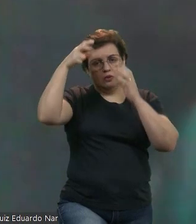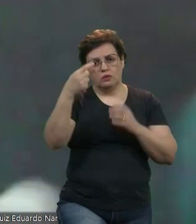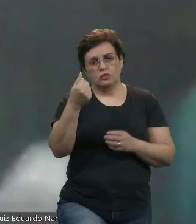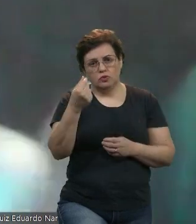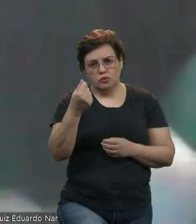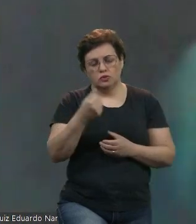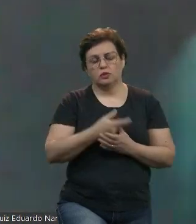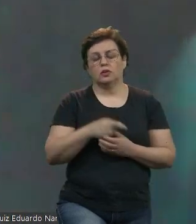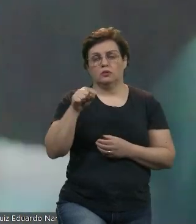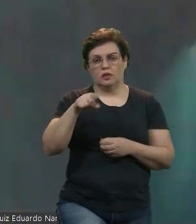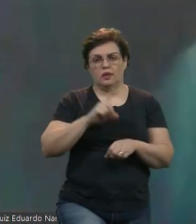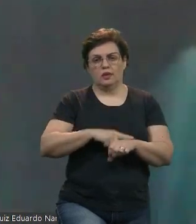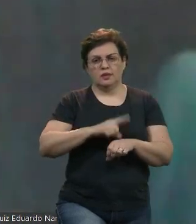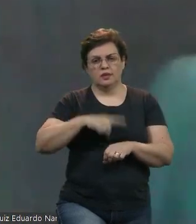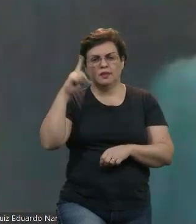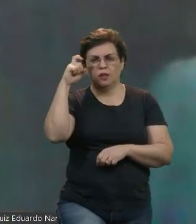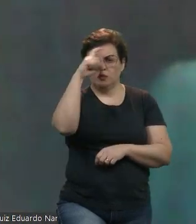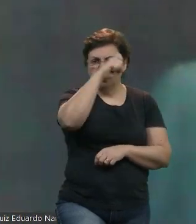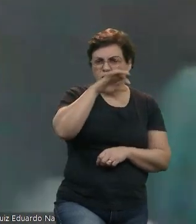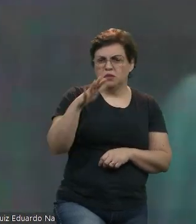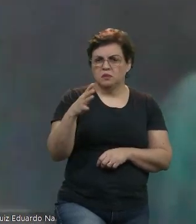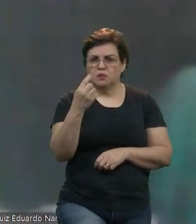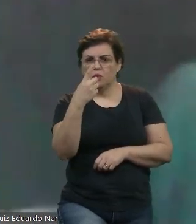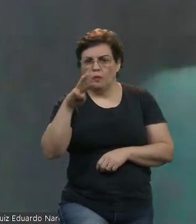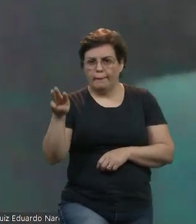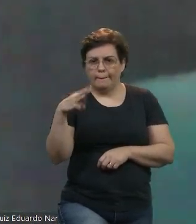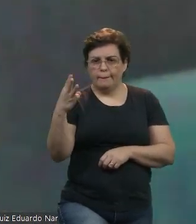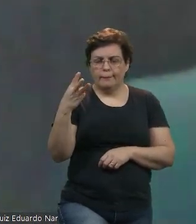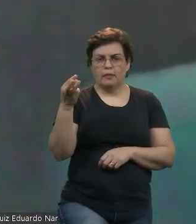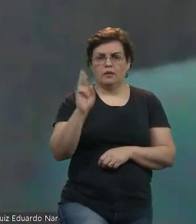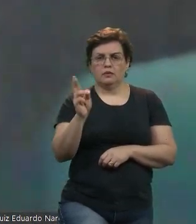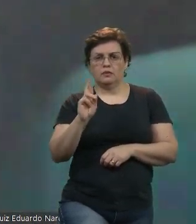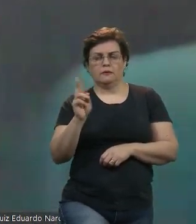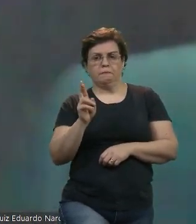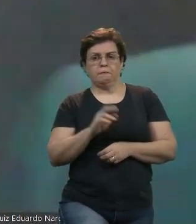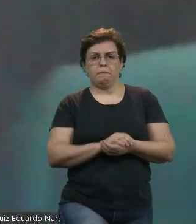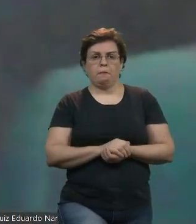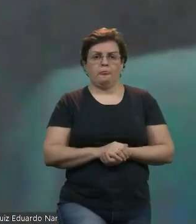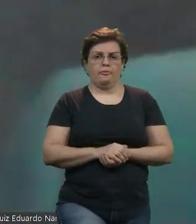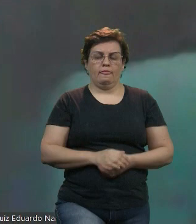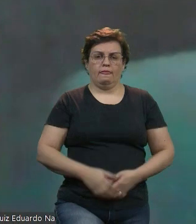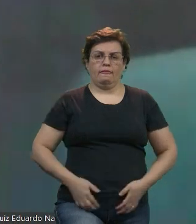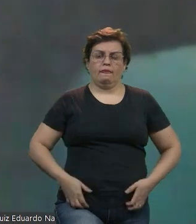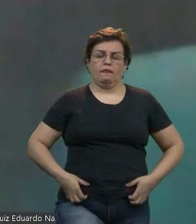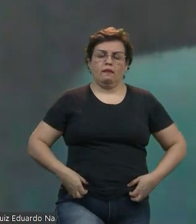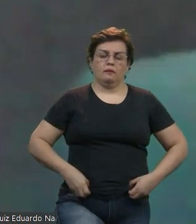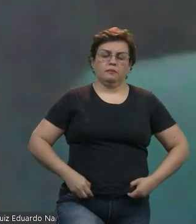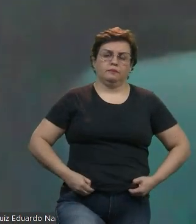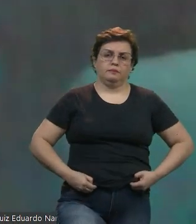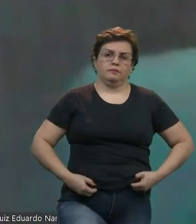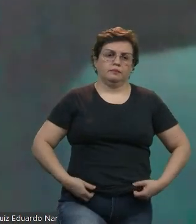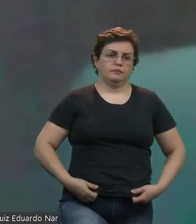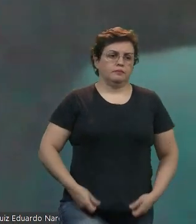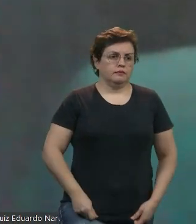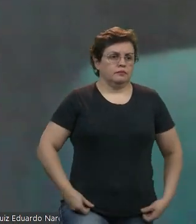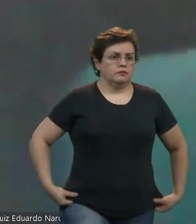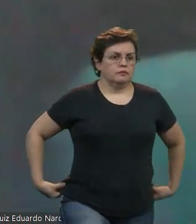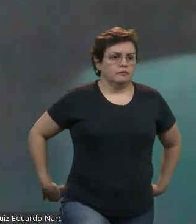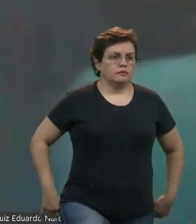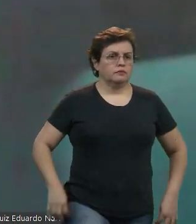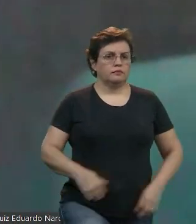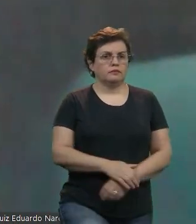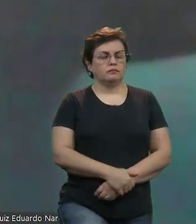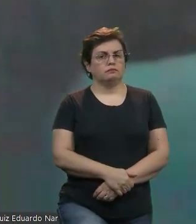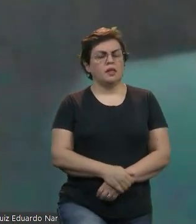neste período, cerca de 1 milhão, né, pelas contas que fizemos, ou pouco mais ou pouco menos. E